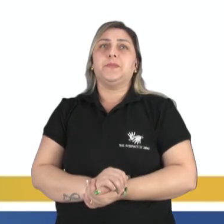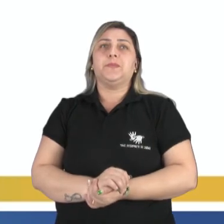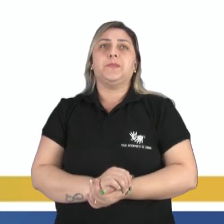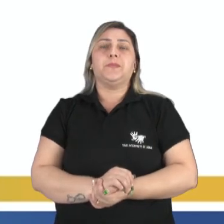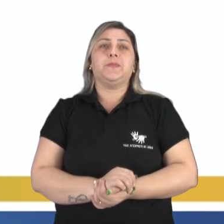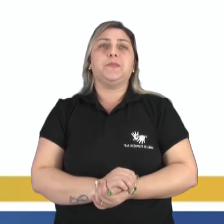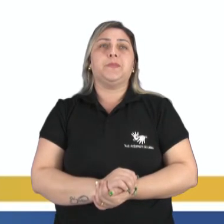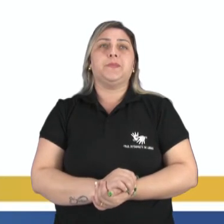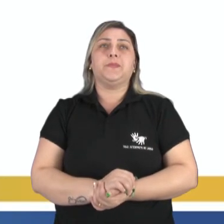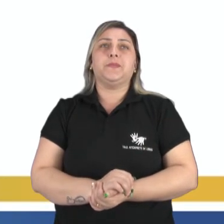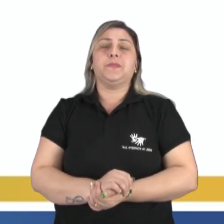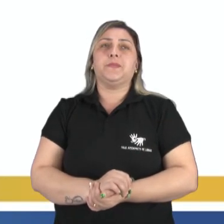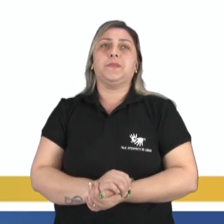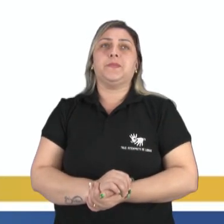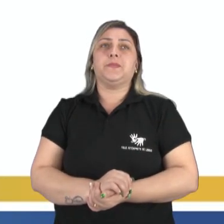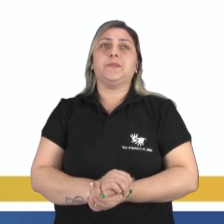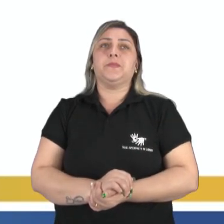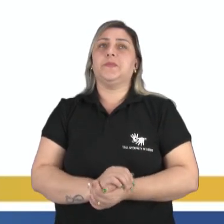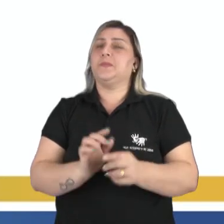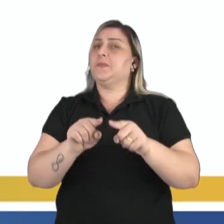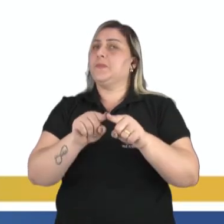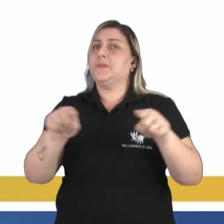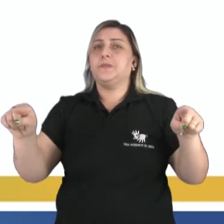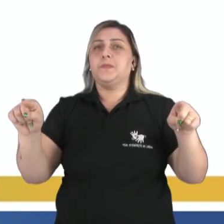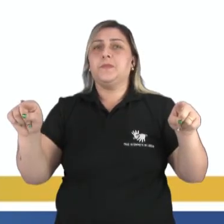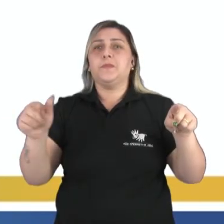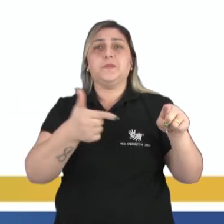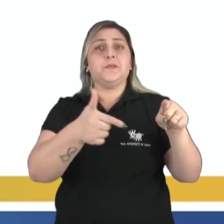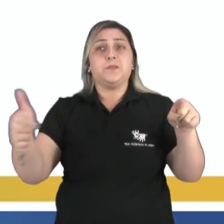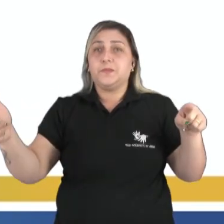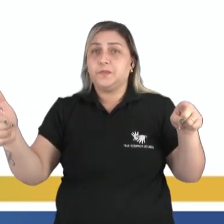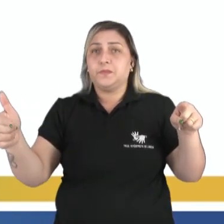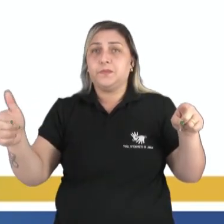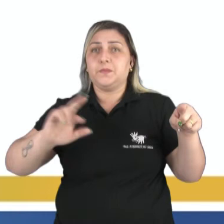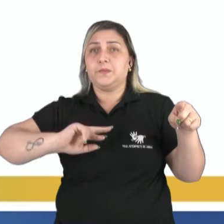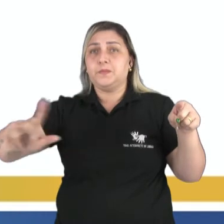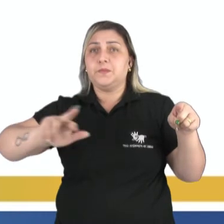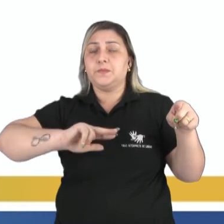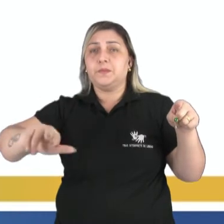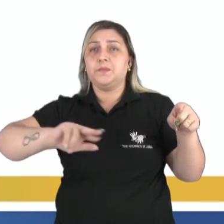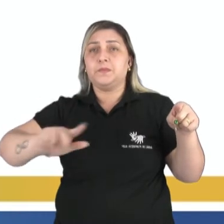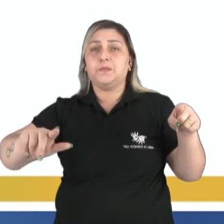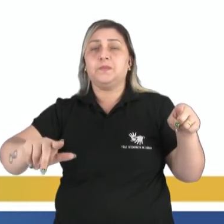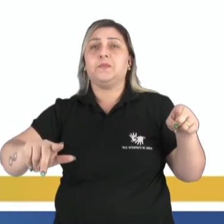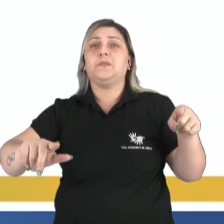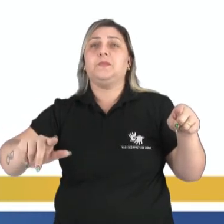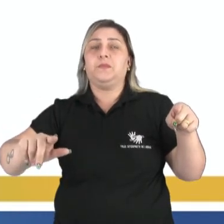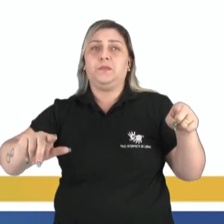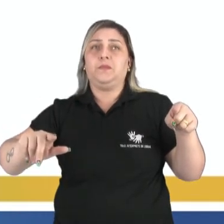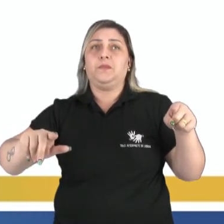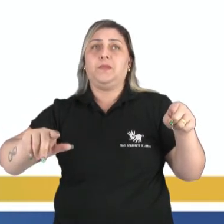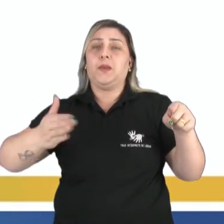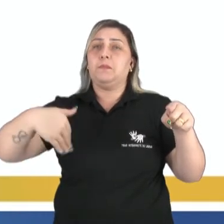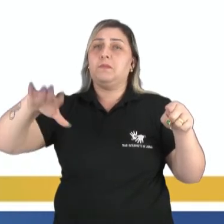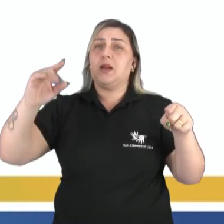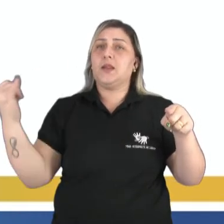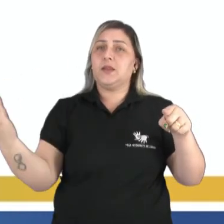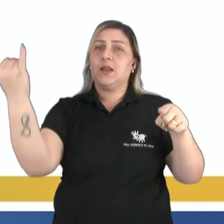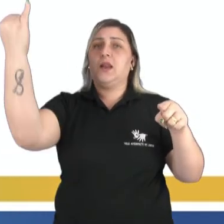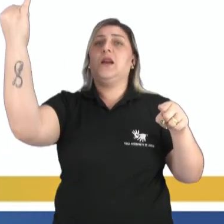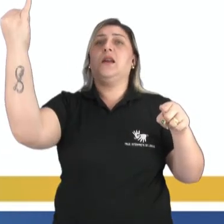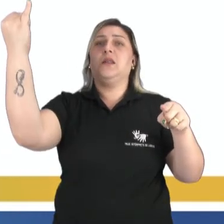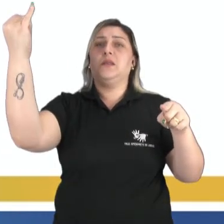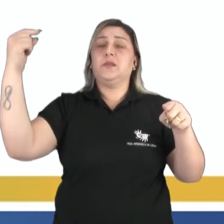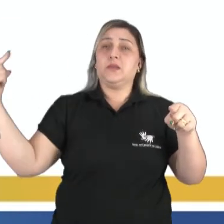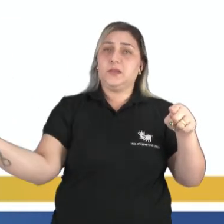né? Ela não é horizontal, não tem como ser horizontal, tá? No ponto mais alto, porque como nós vimos, no ponto mais alto é